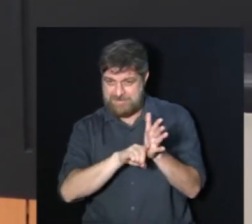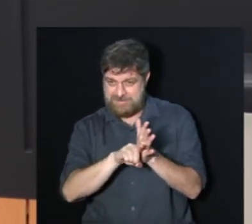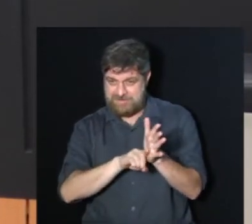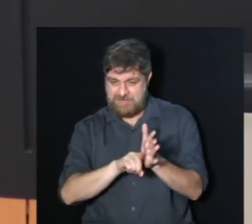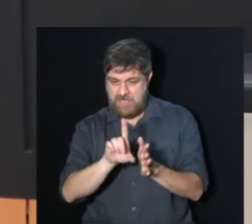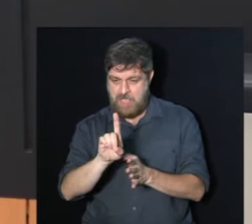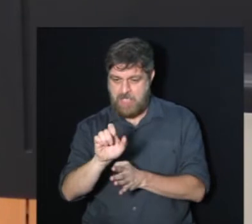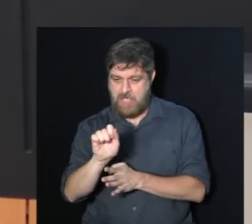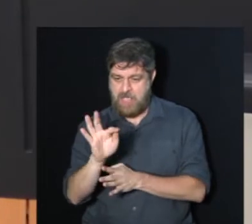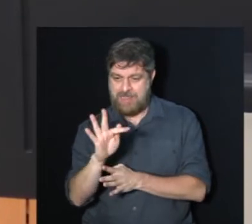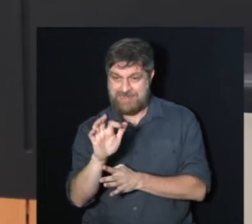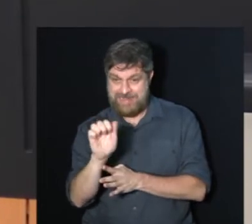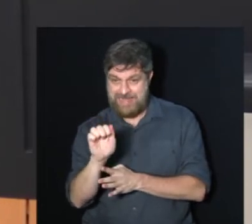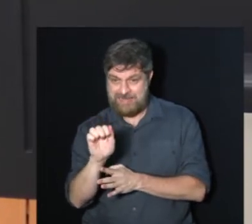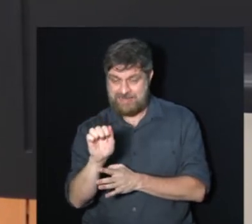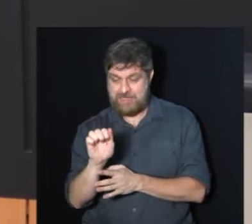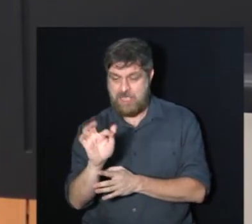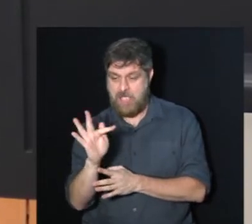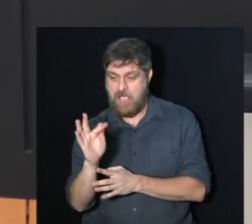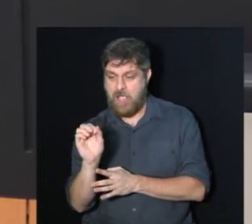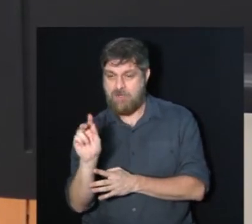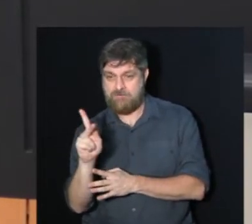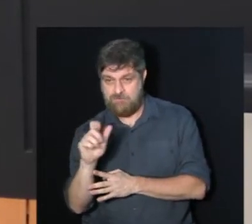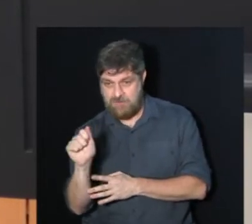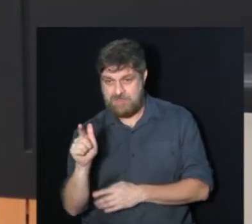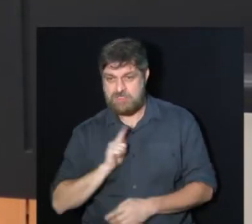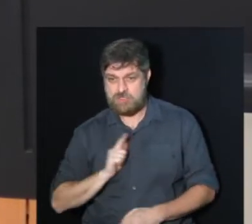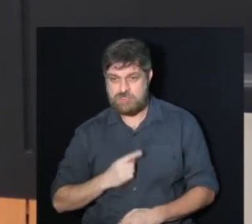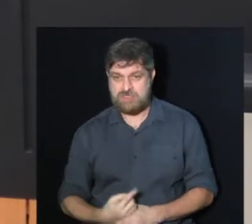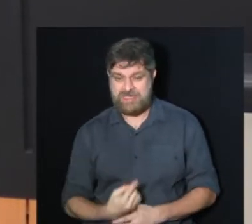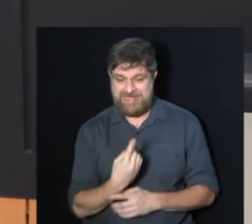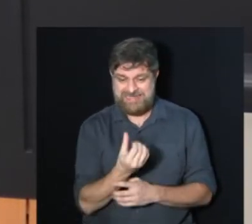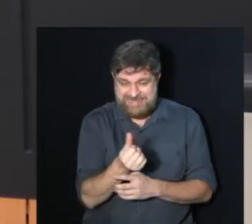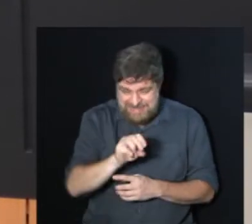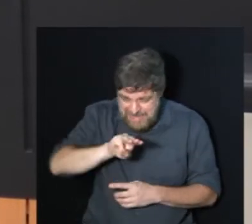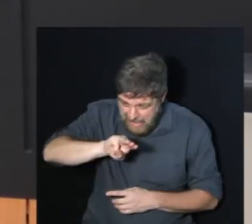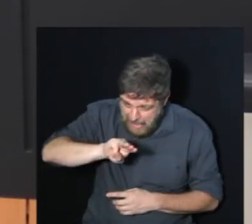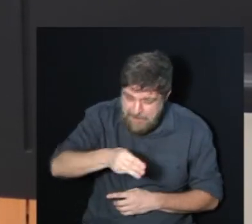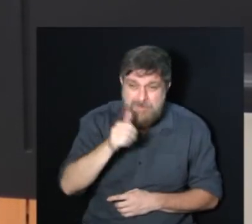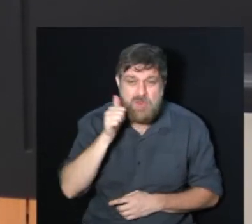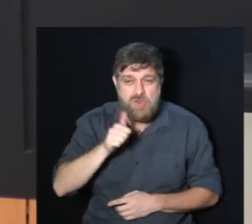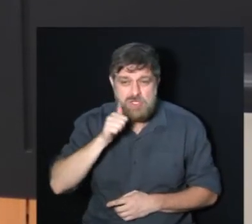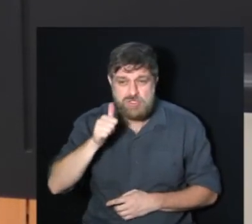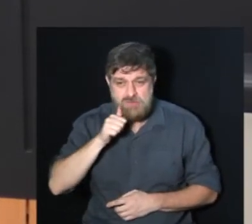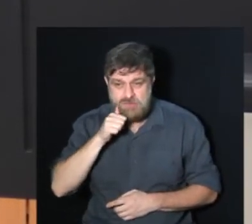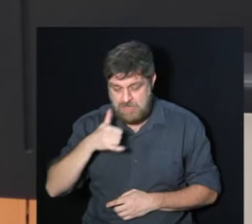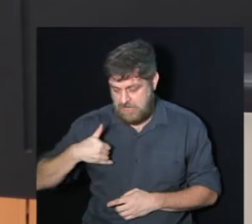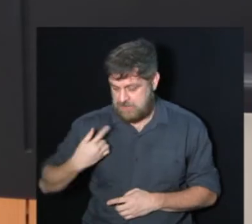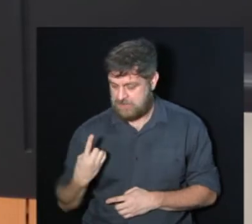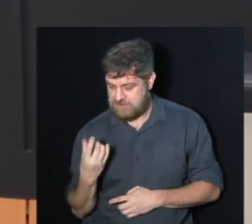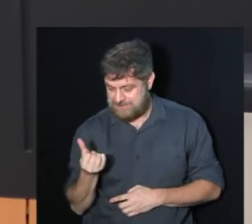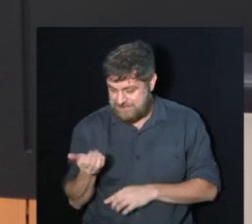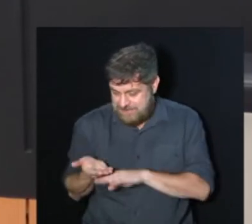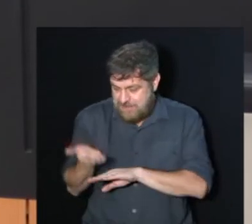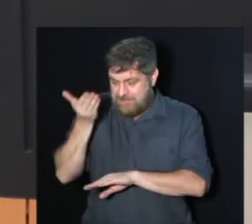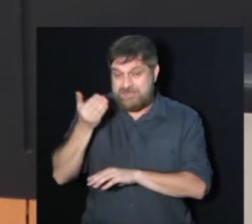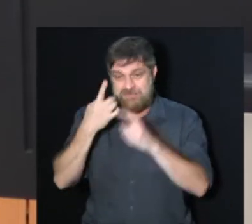que 16 milhões de mulheres acima de 16 anos sofrem algum tipo de violência.